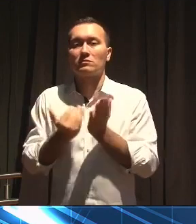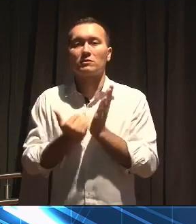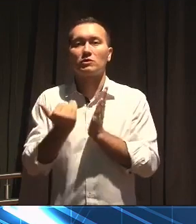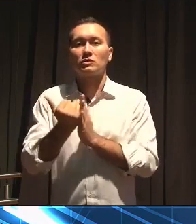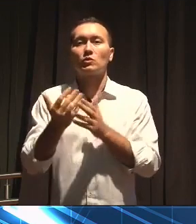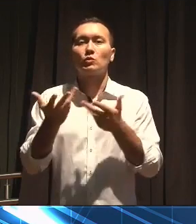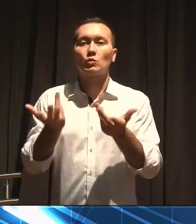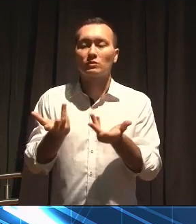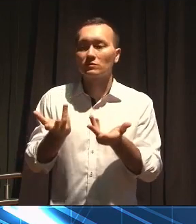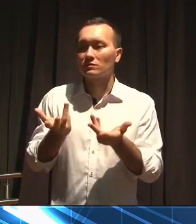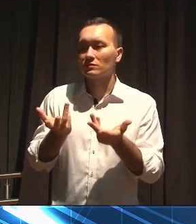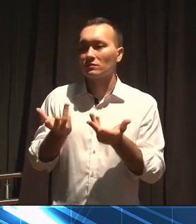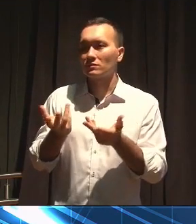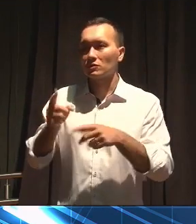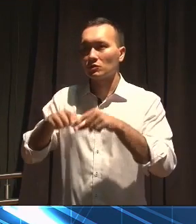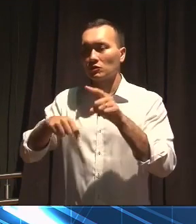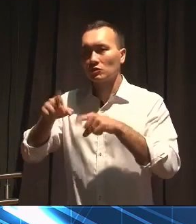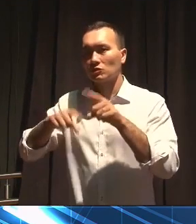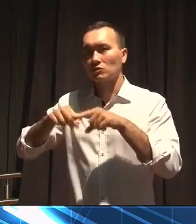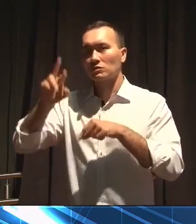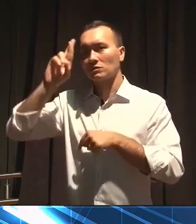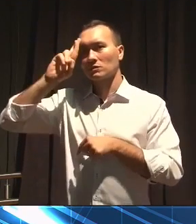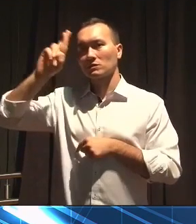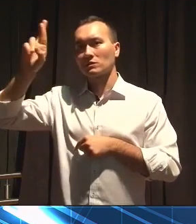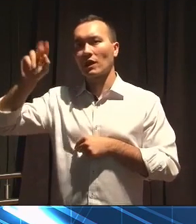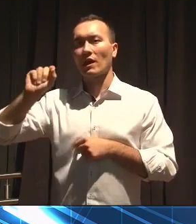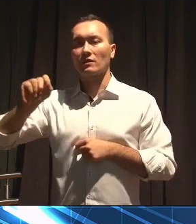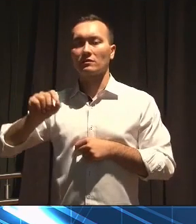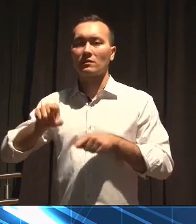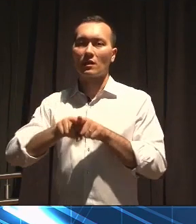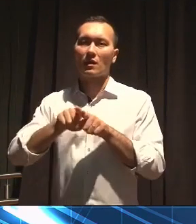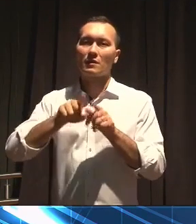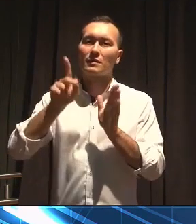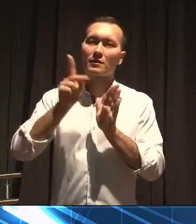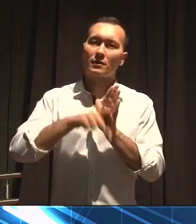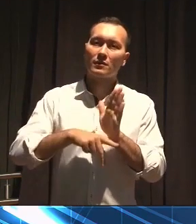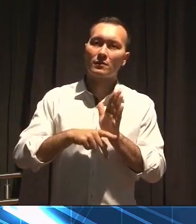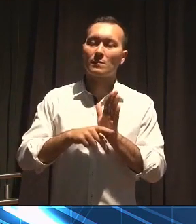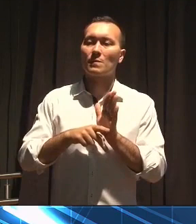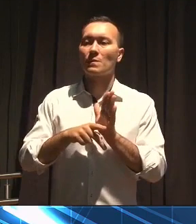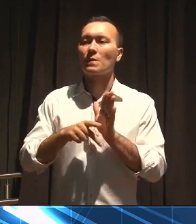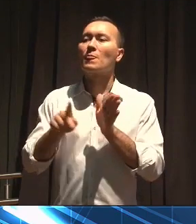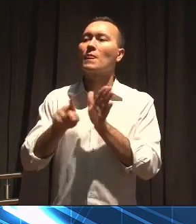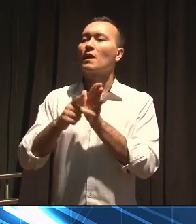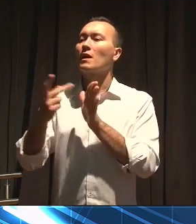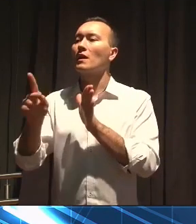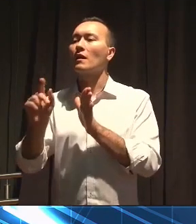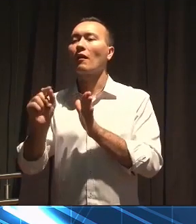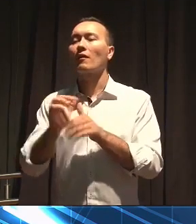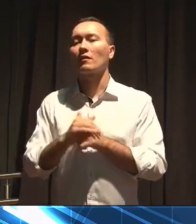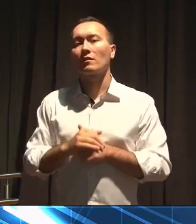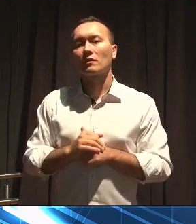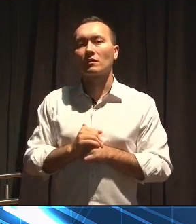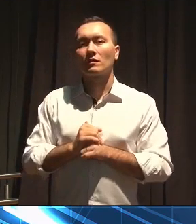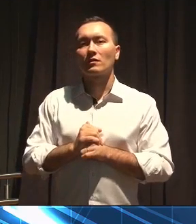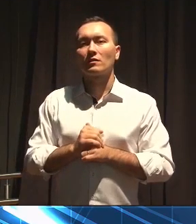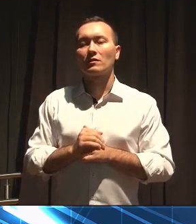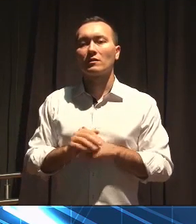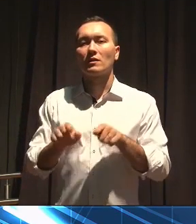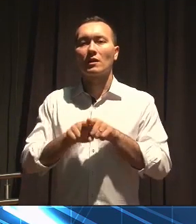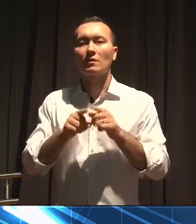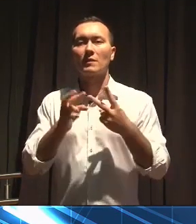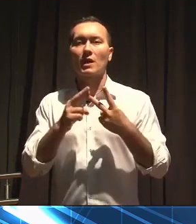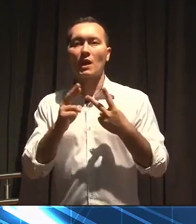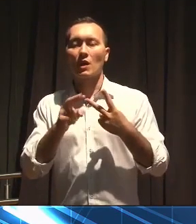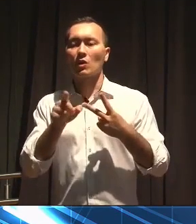de quem são os donos, de o porquê, qual é o produto, qual é o projeto, para tu saber avaliar também quanto custa cada coisa, cada recurso que está lá